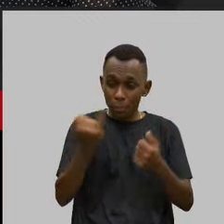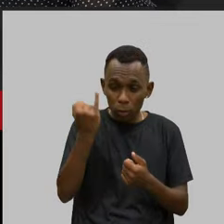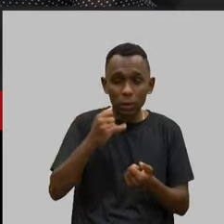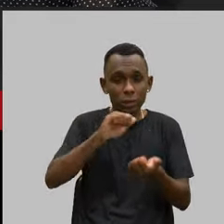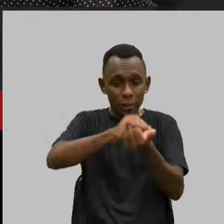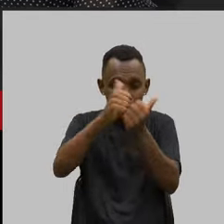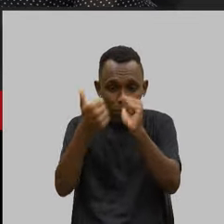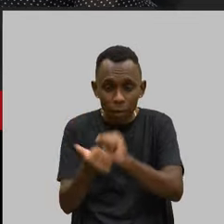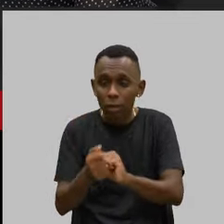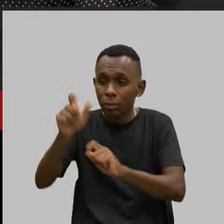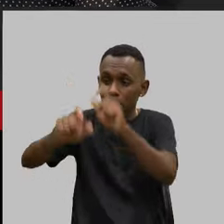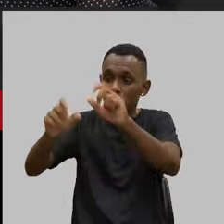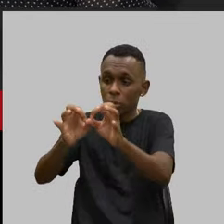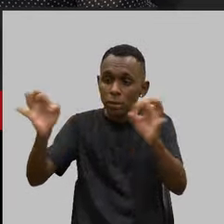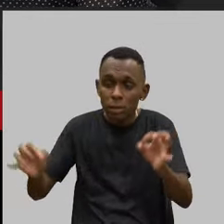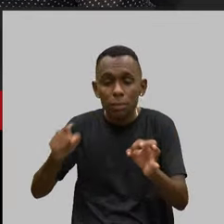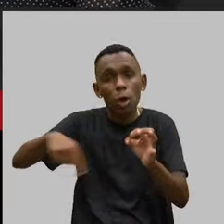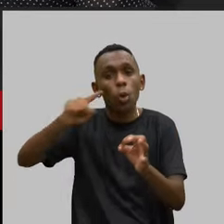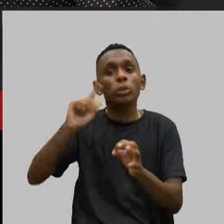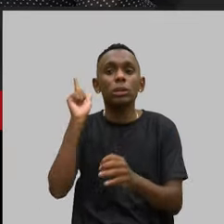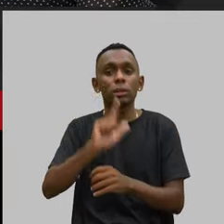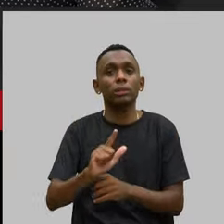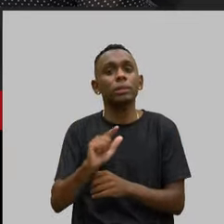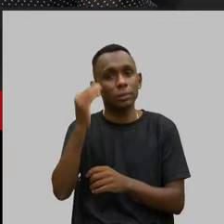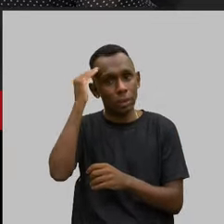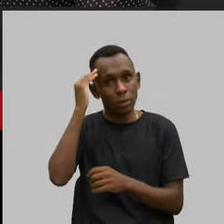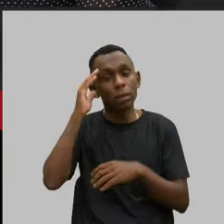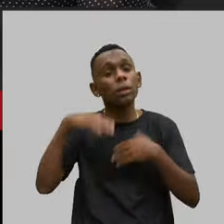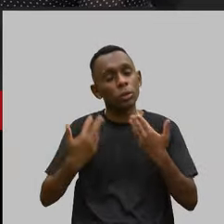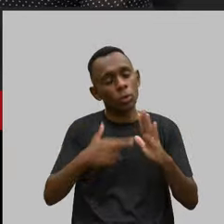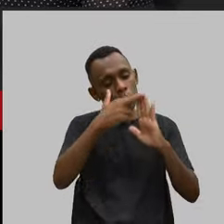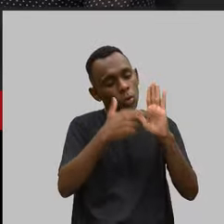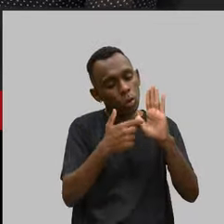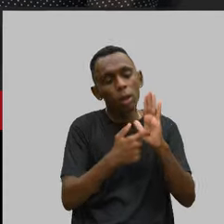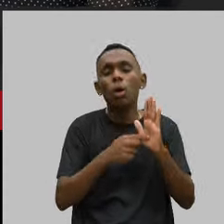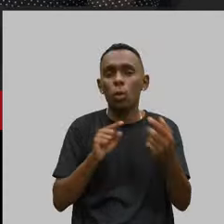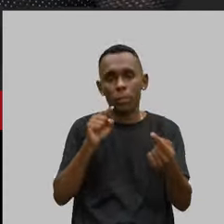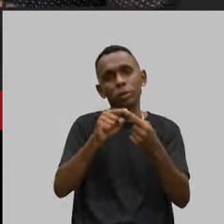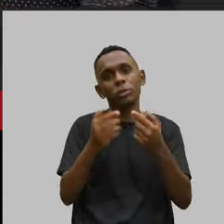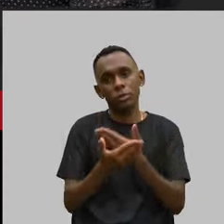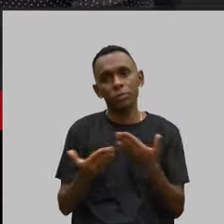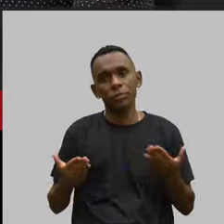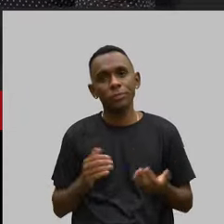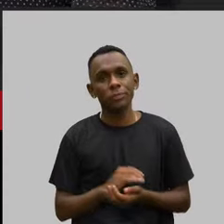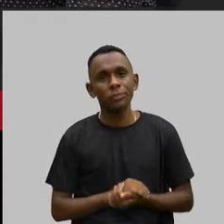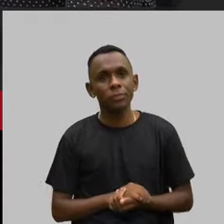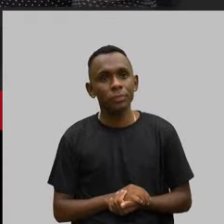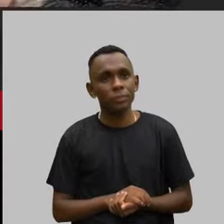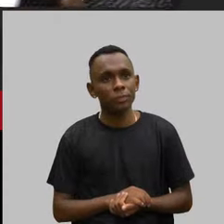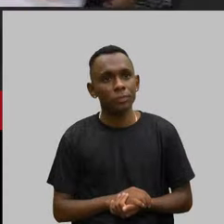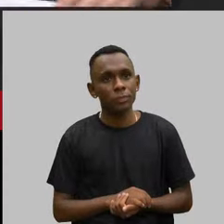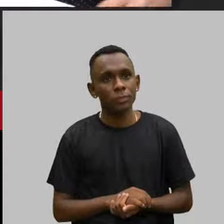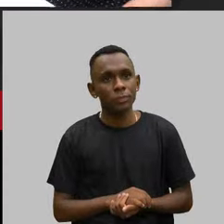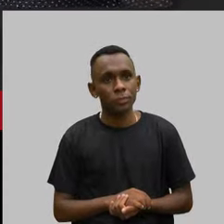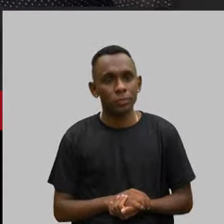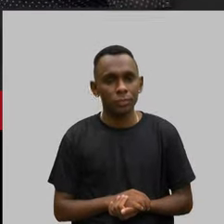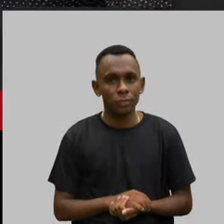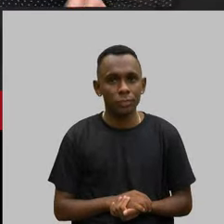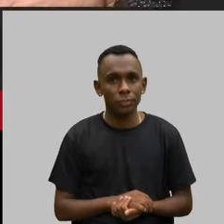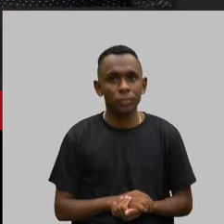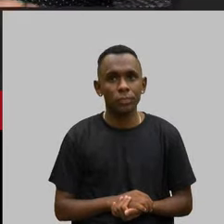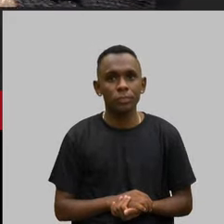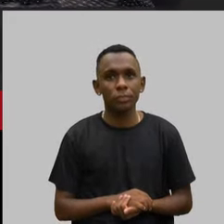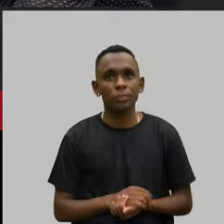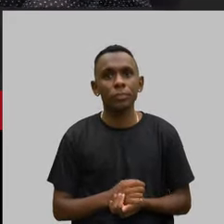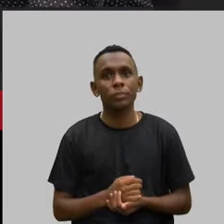aproxime o serviço público do cidadão e essa resolução vem muito nesse sentido em relação à